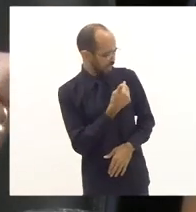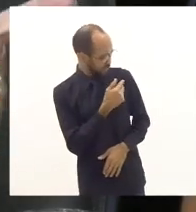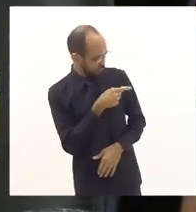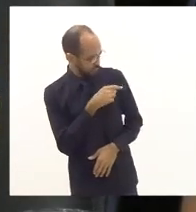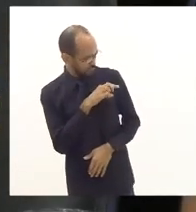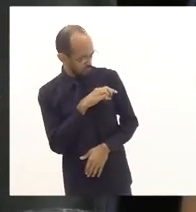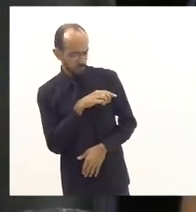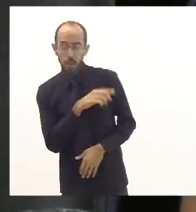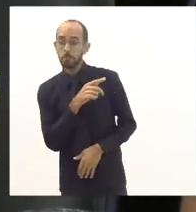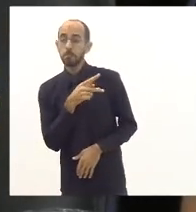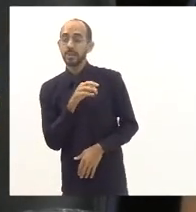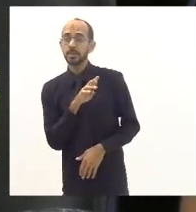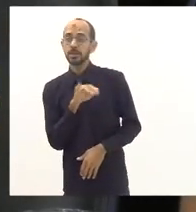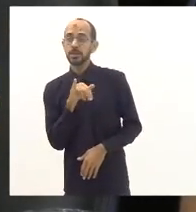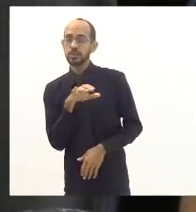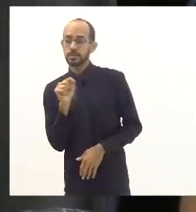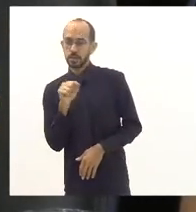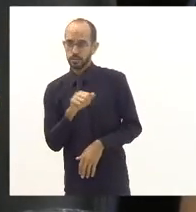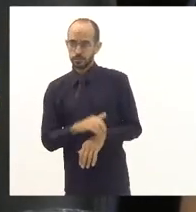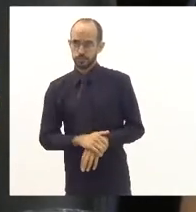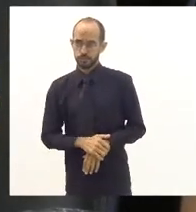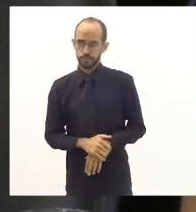lado, me esqueci, Patrícia.